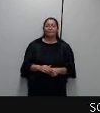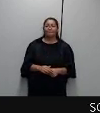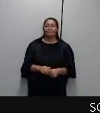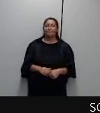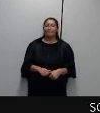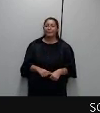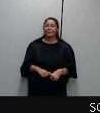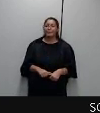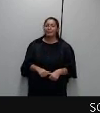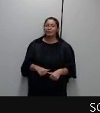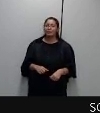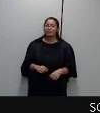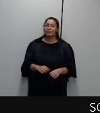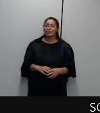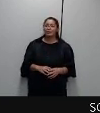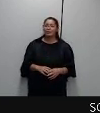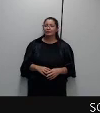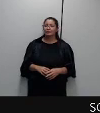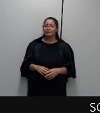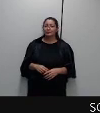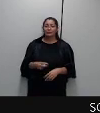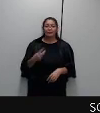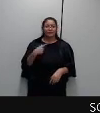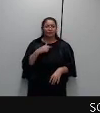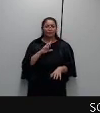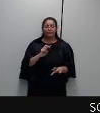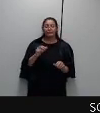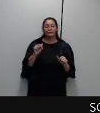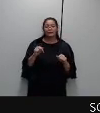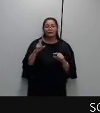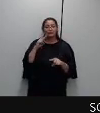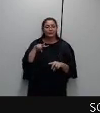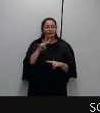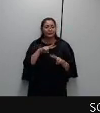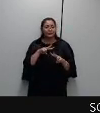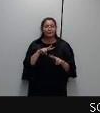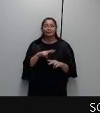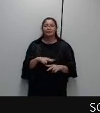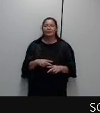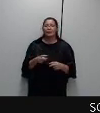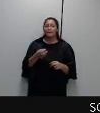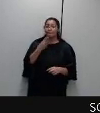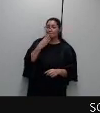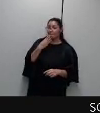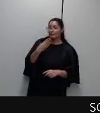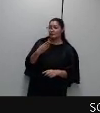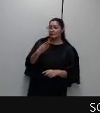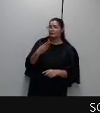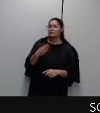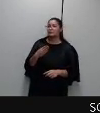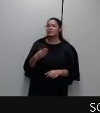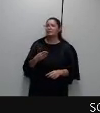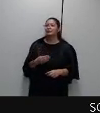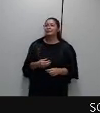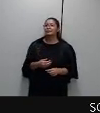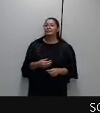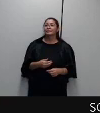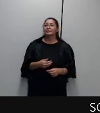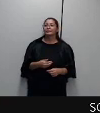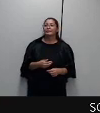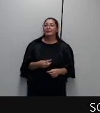e eu vou aqui a pedir vênia ao